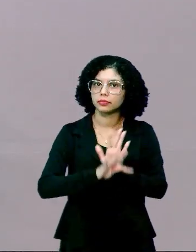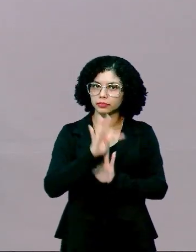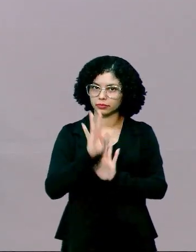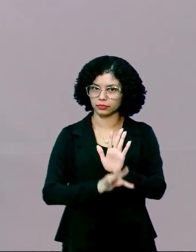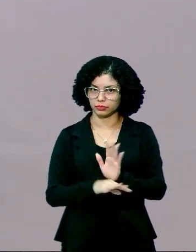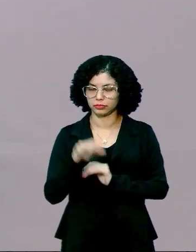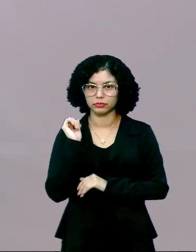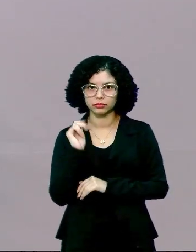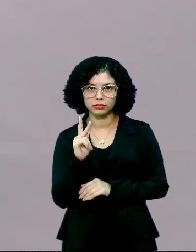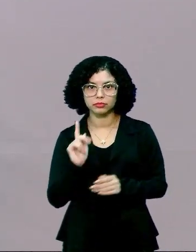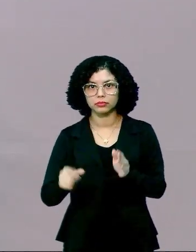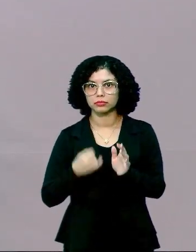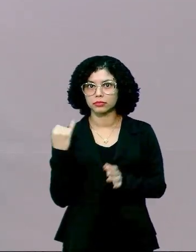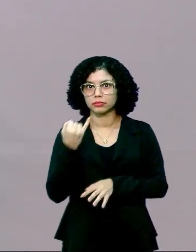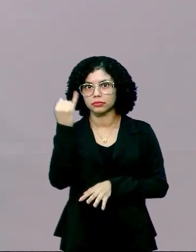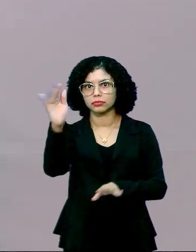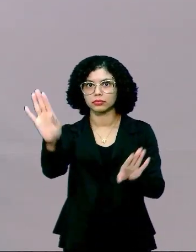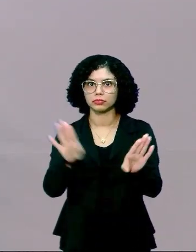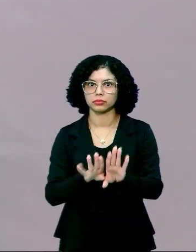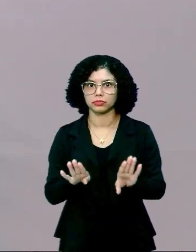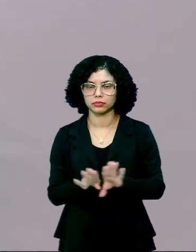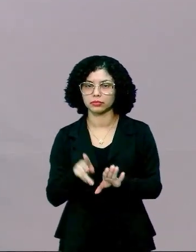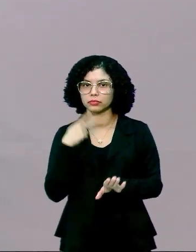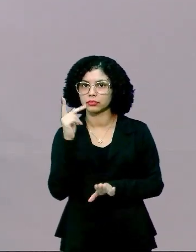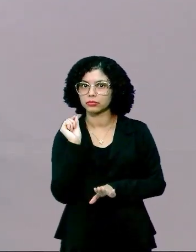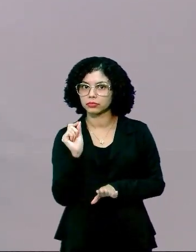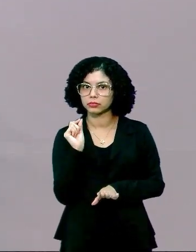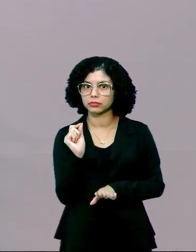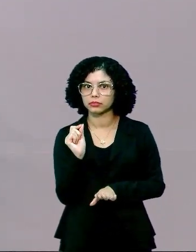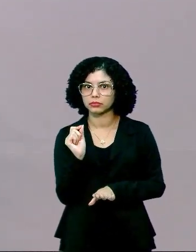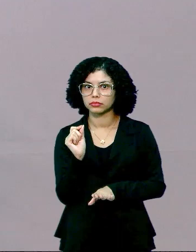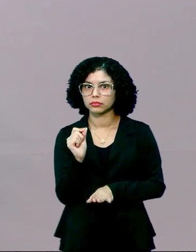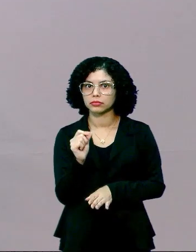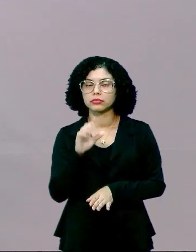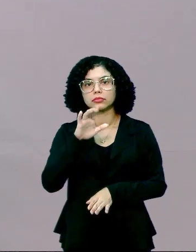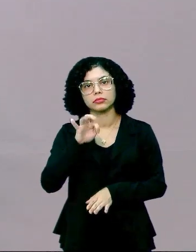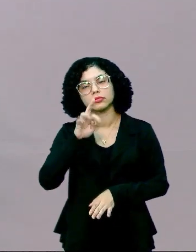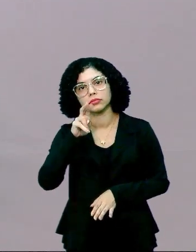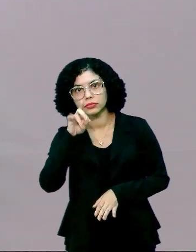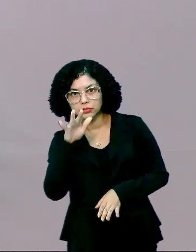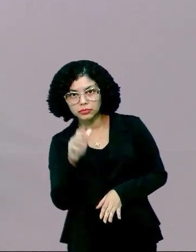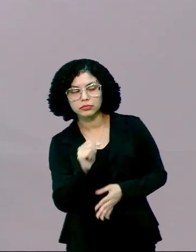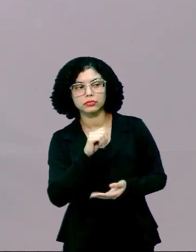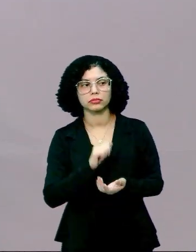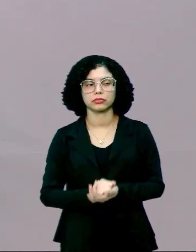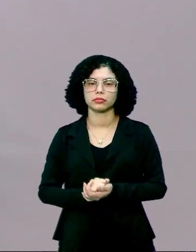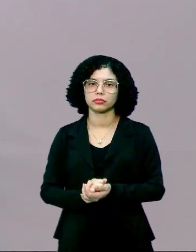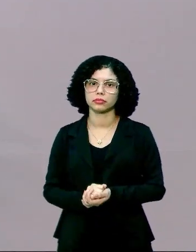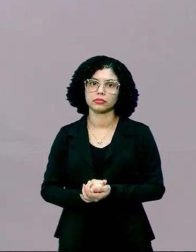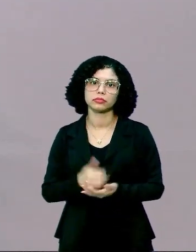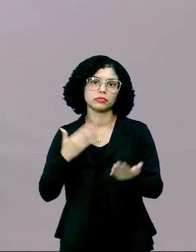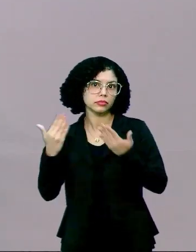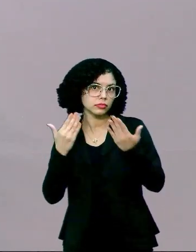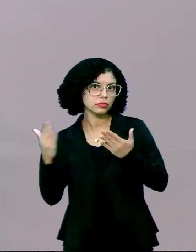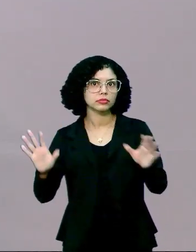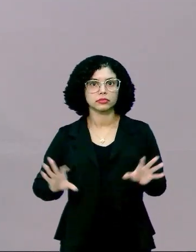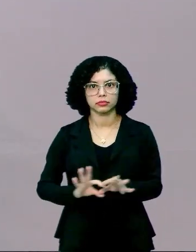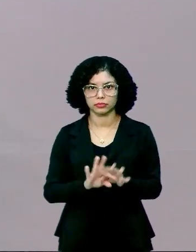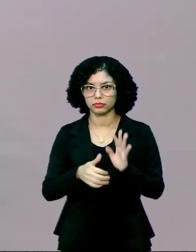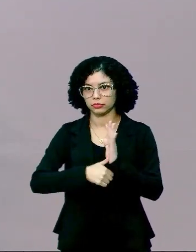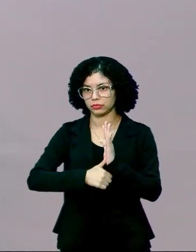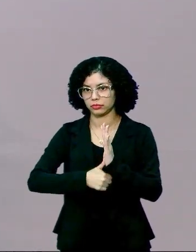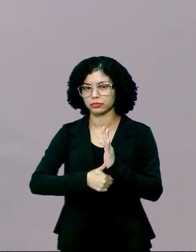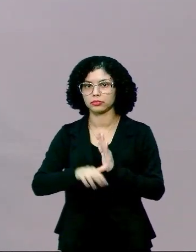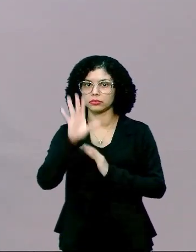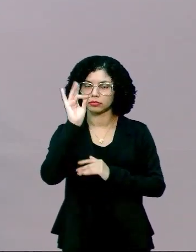texto, ok? Principalmente porque fala sobre o tipo de etnia e que está relacionado na